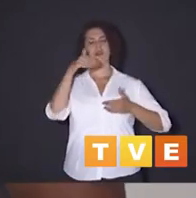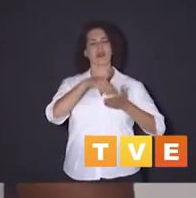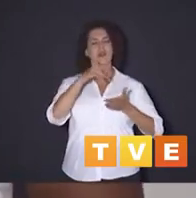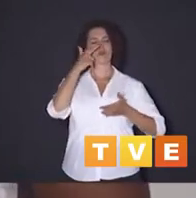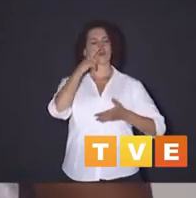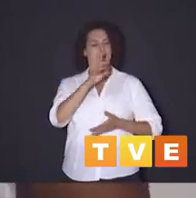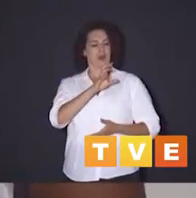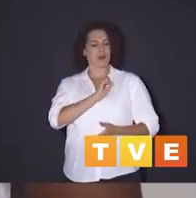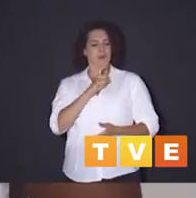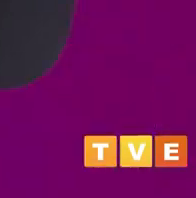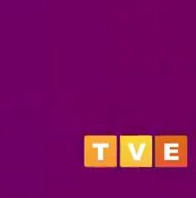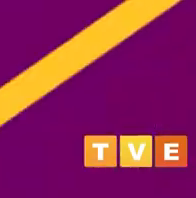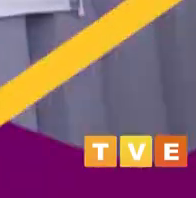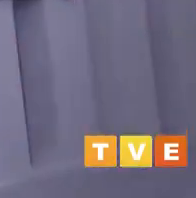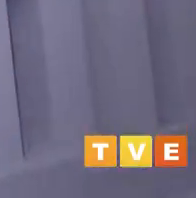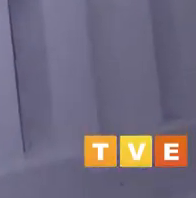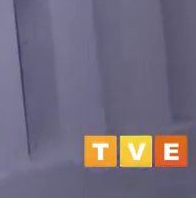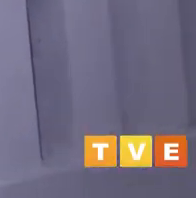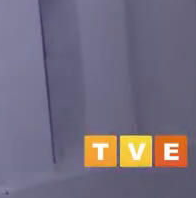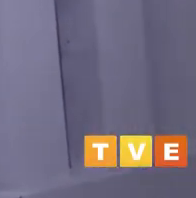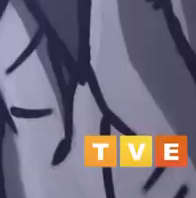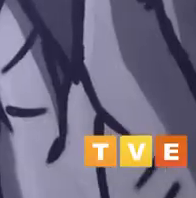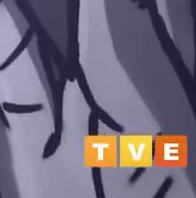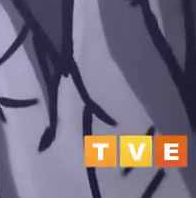de novo e de novo